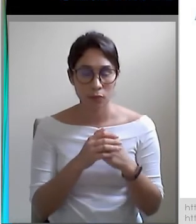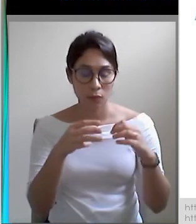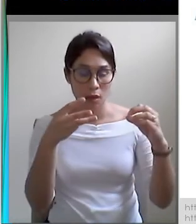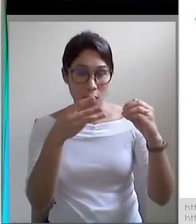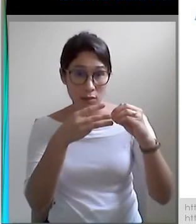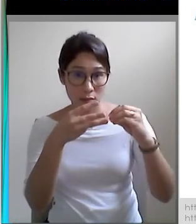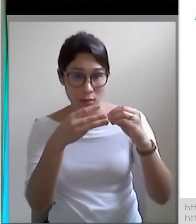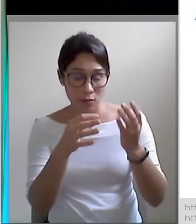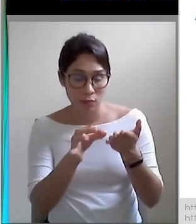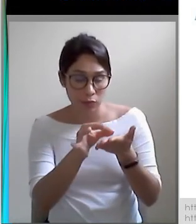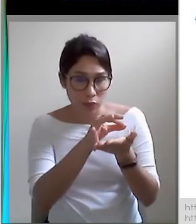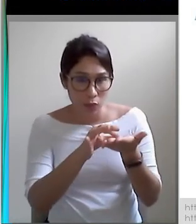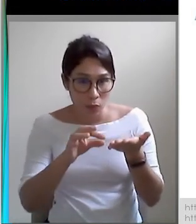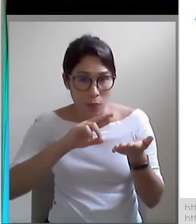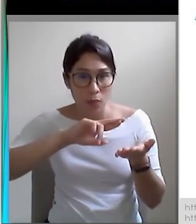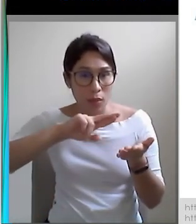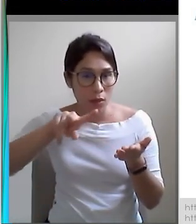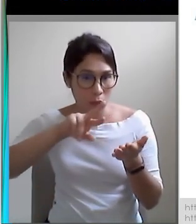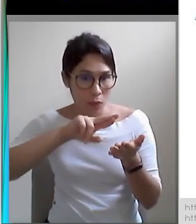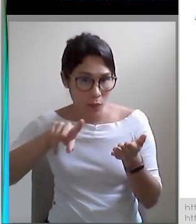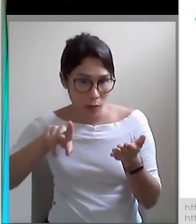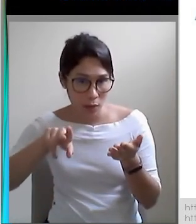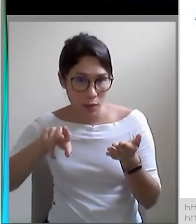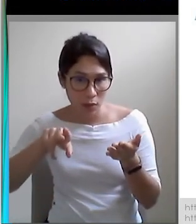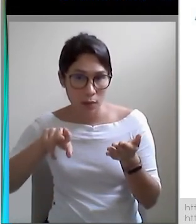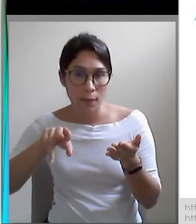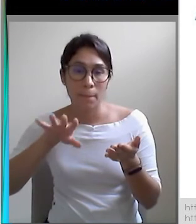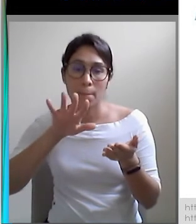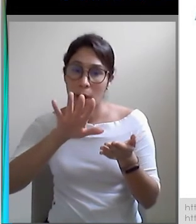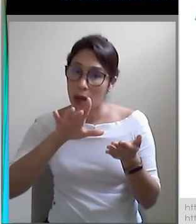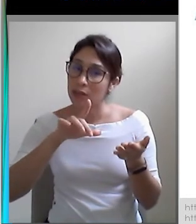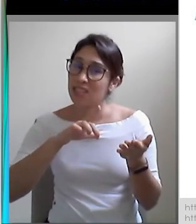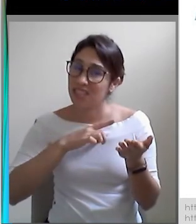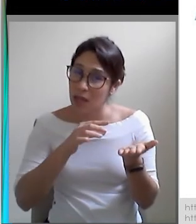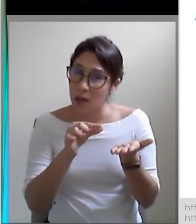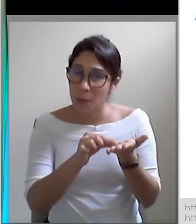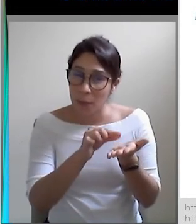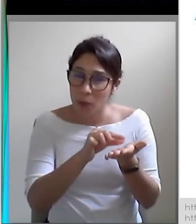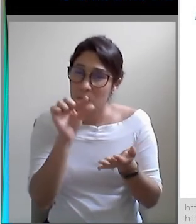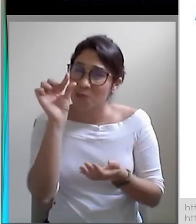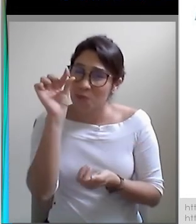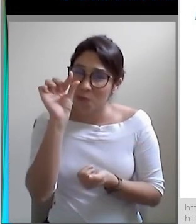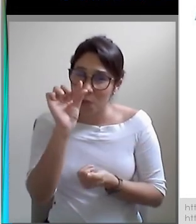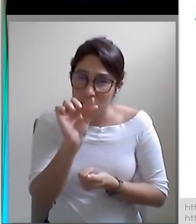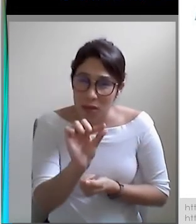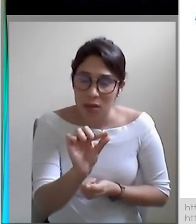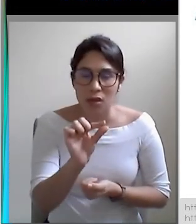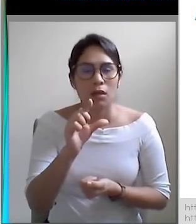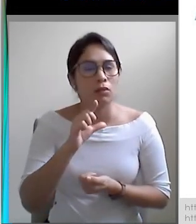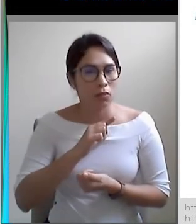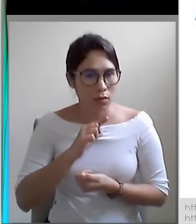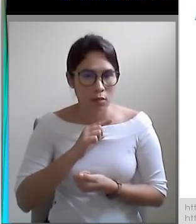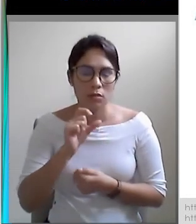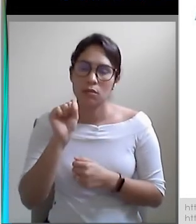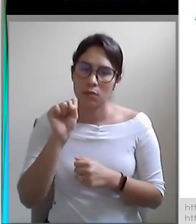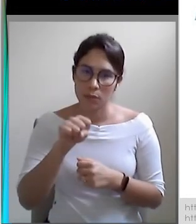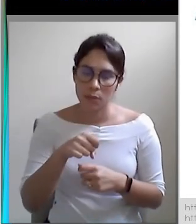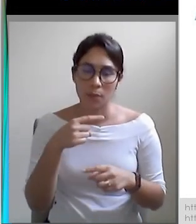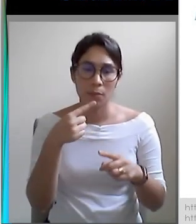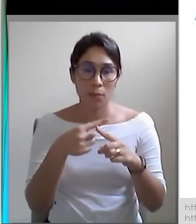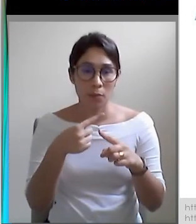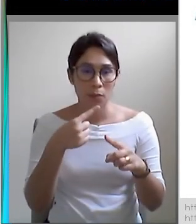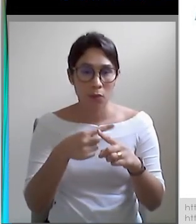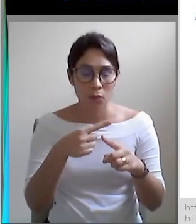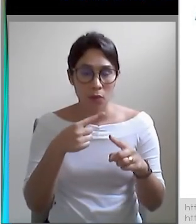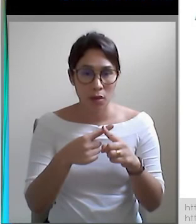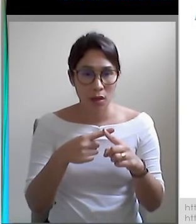Apesar de ser considerado uma célula agranulócita, informamos a presença de grânulos finos.